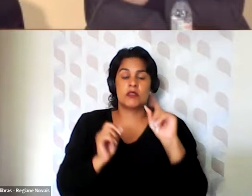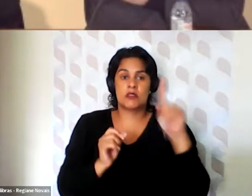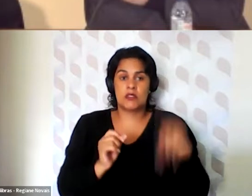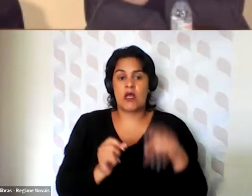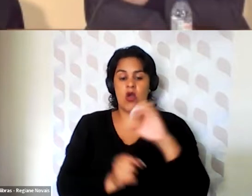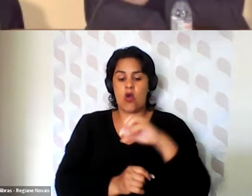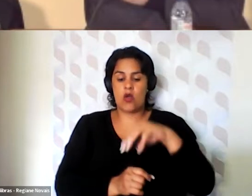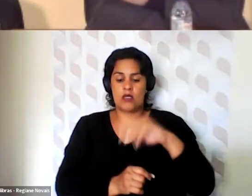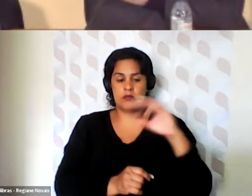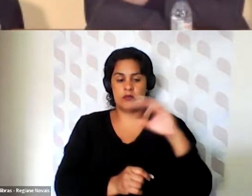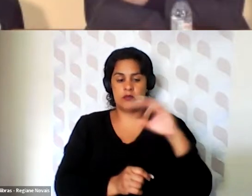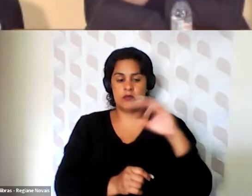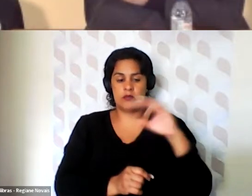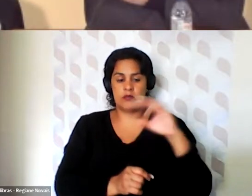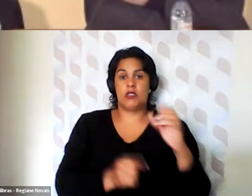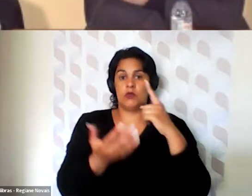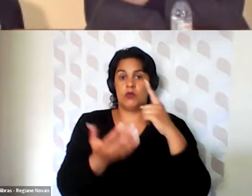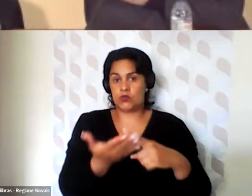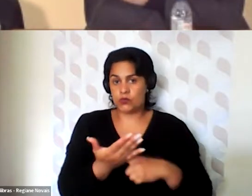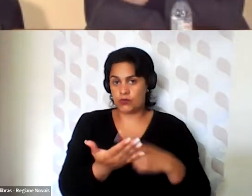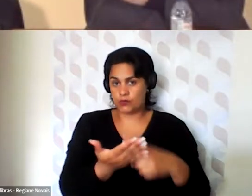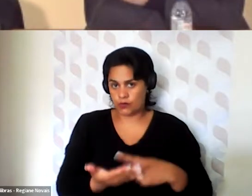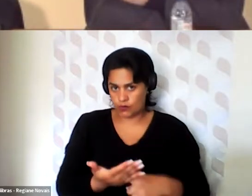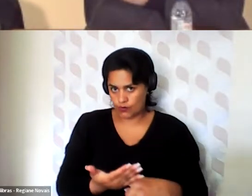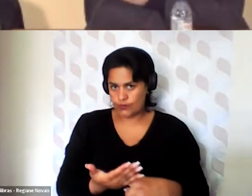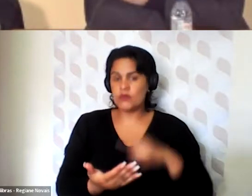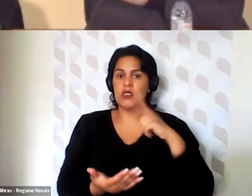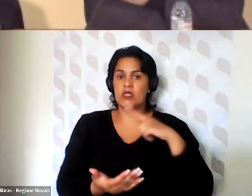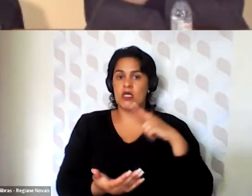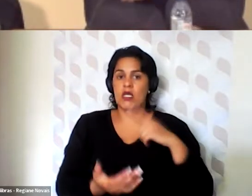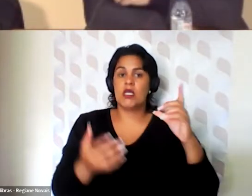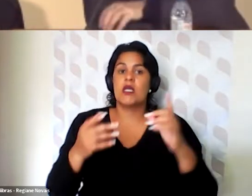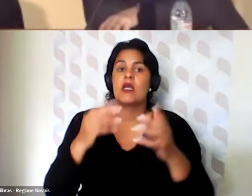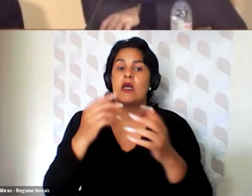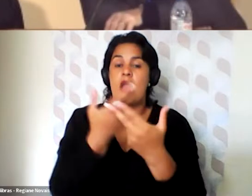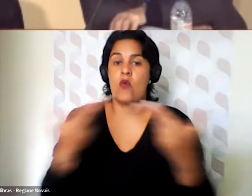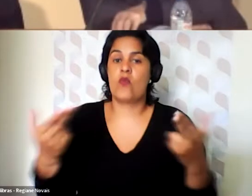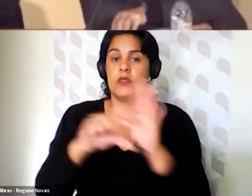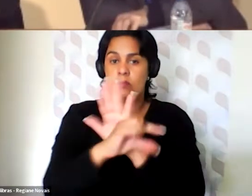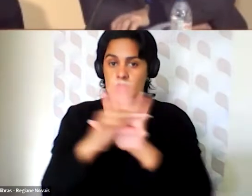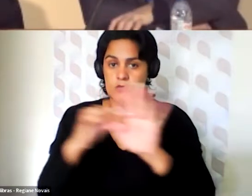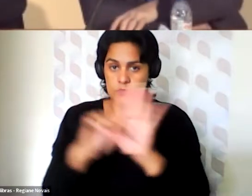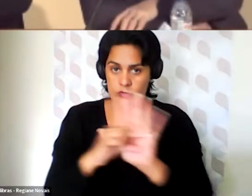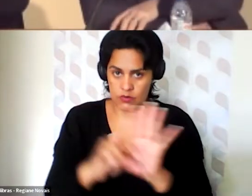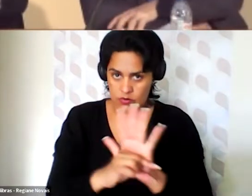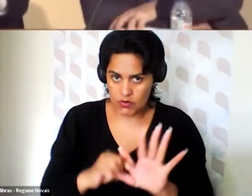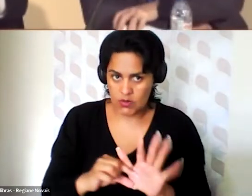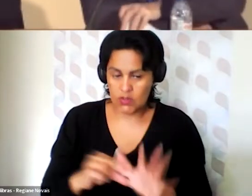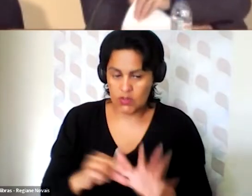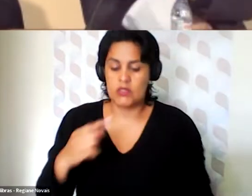estaria, seria um sinal de que a sua economia está melhor, de que seu desenvolvimento está maior, mas, digamos assim, em princípio,